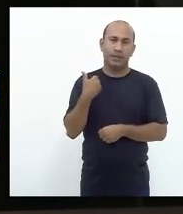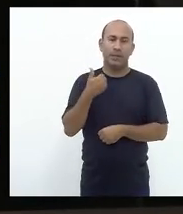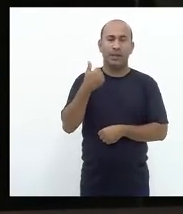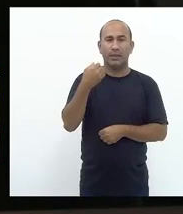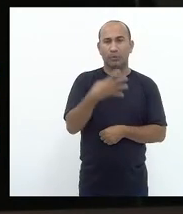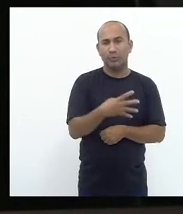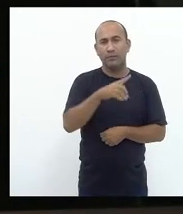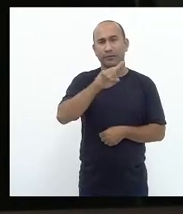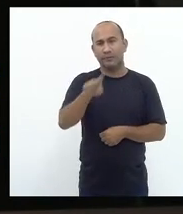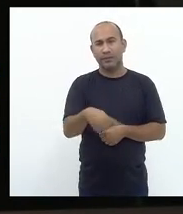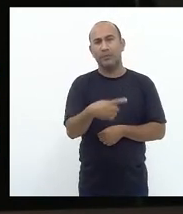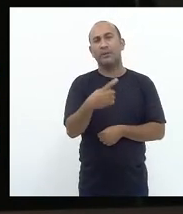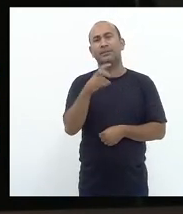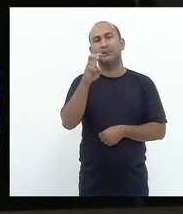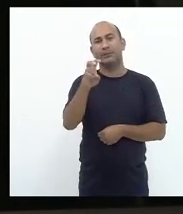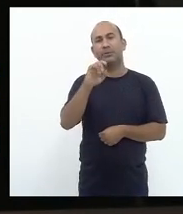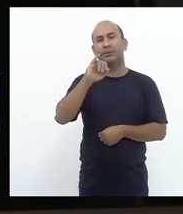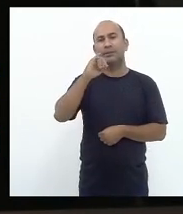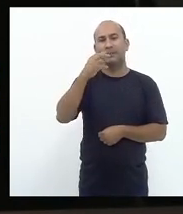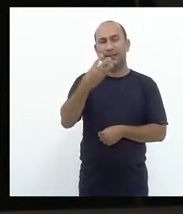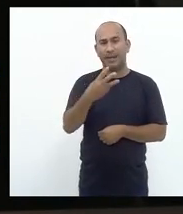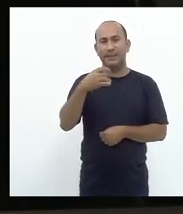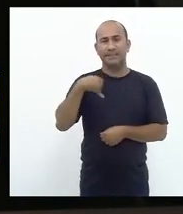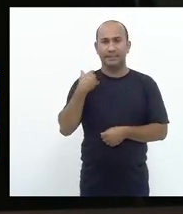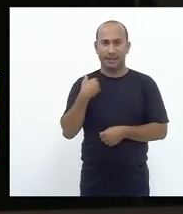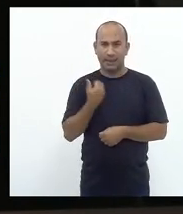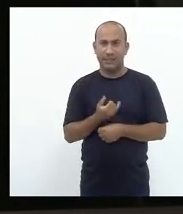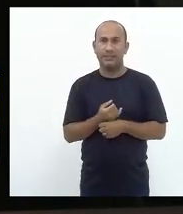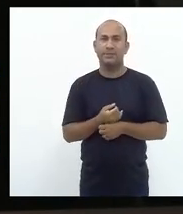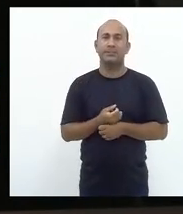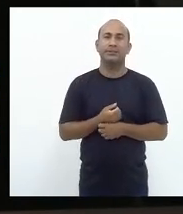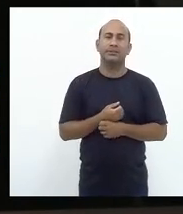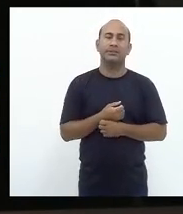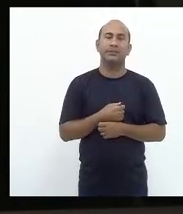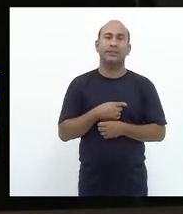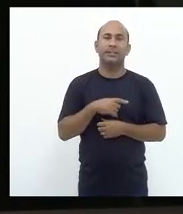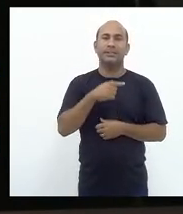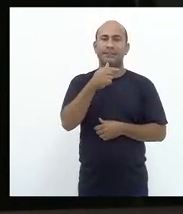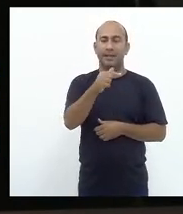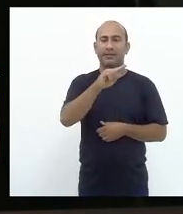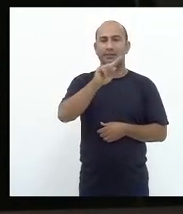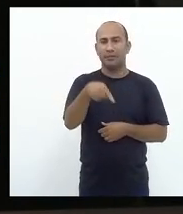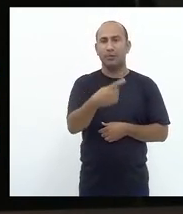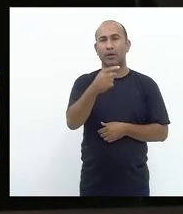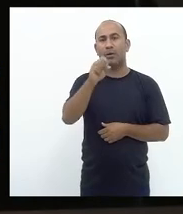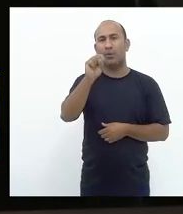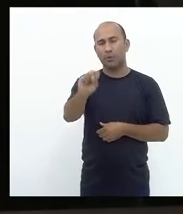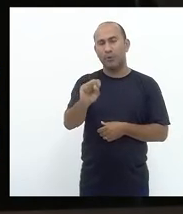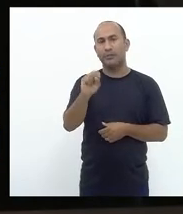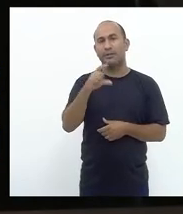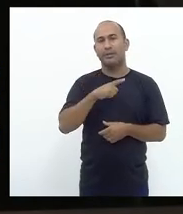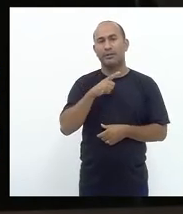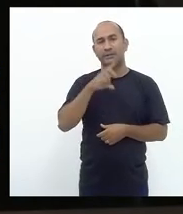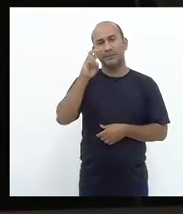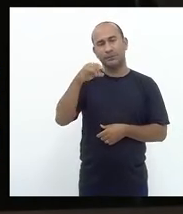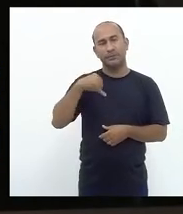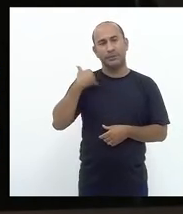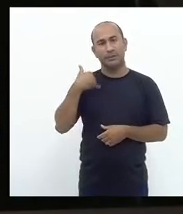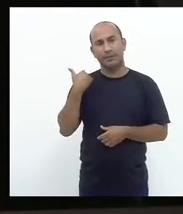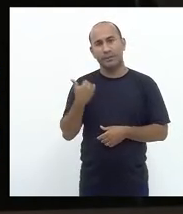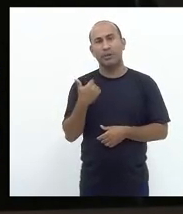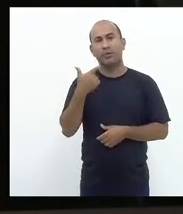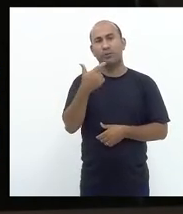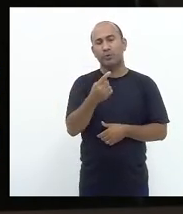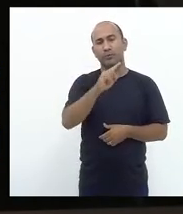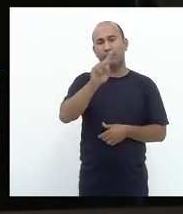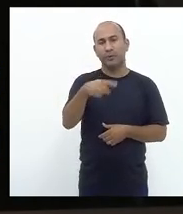3 anos de idade, 11,4, 4 anos de idade e 7,8, 5 anos de idade,